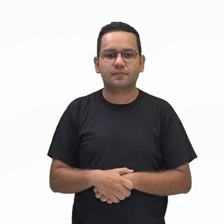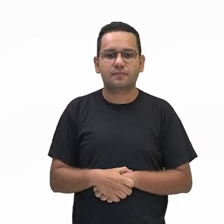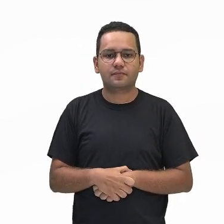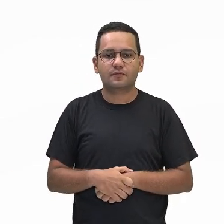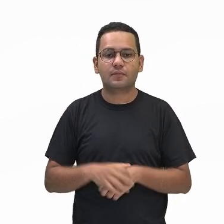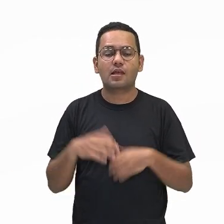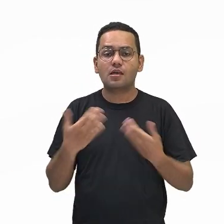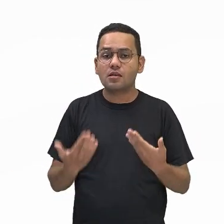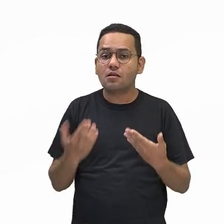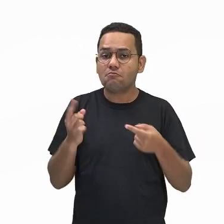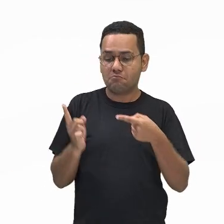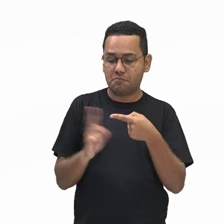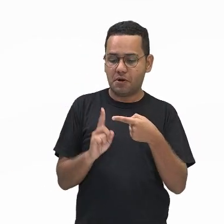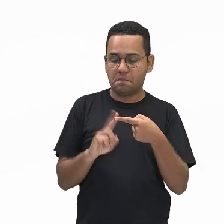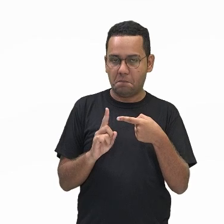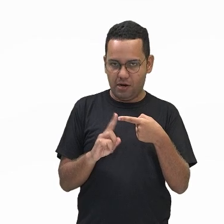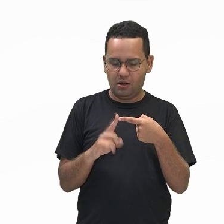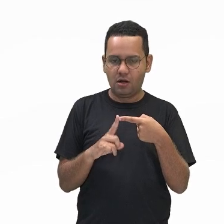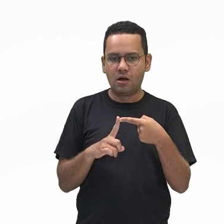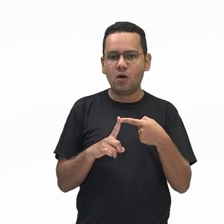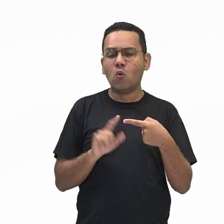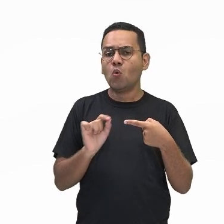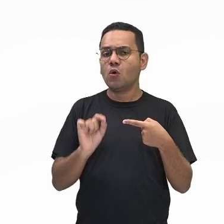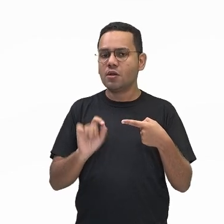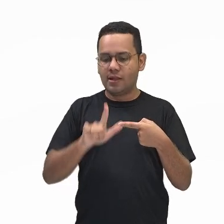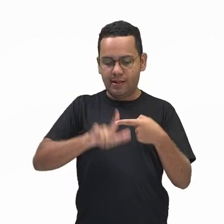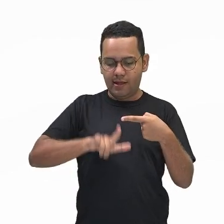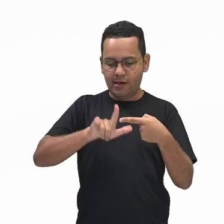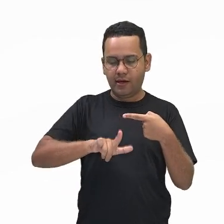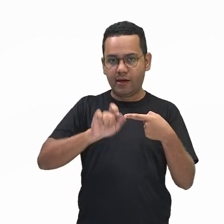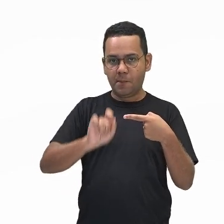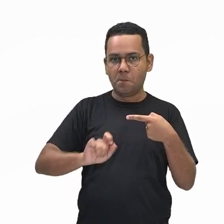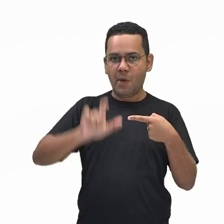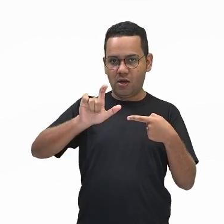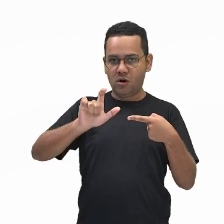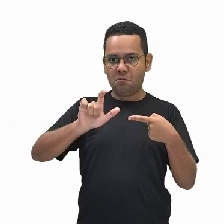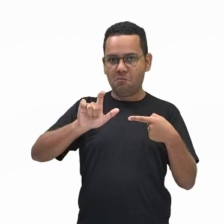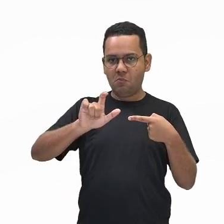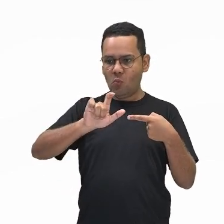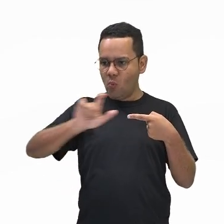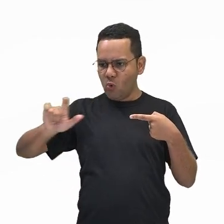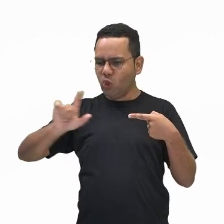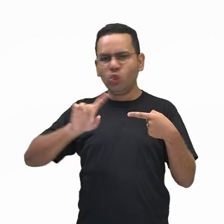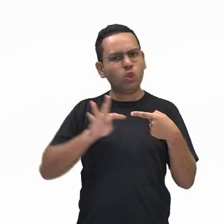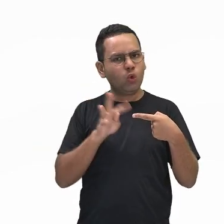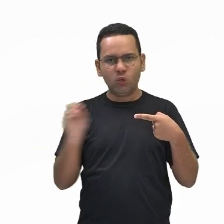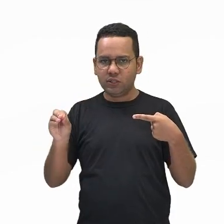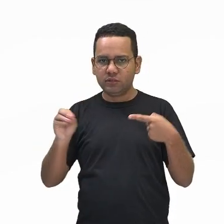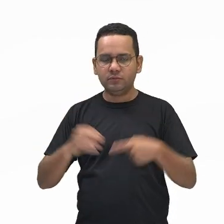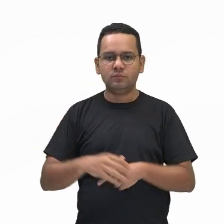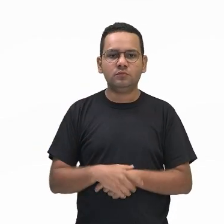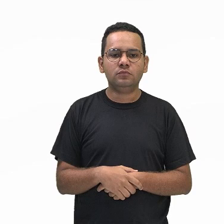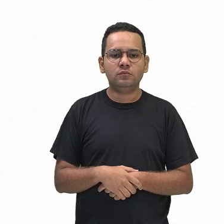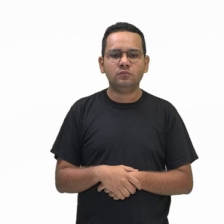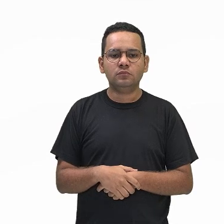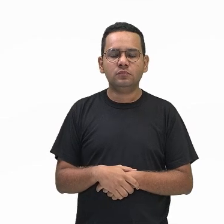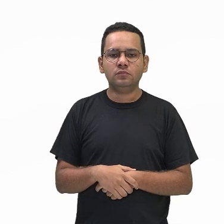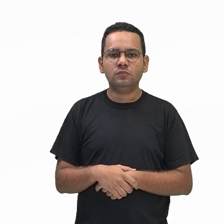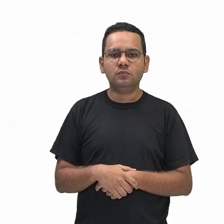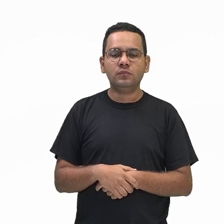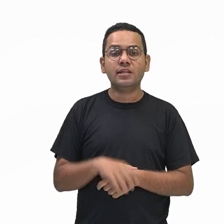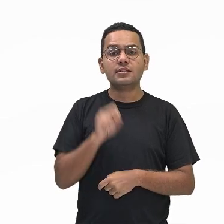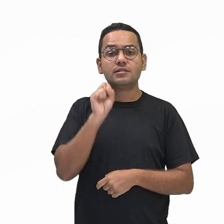genes dominantes, a gente vai utilizar aí a letra E em maiúsculo, então azão, bezão, dzão e etc. Quando a